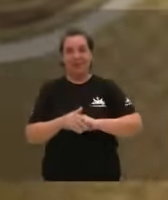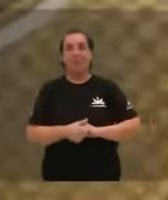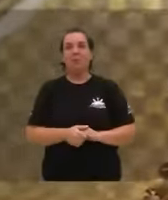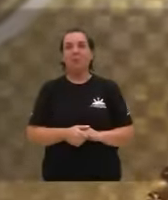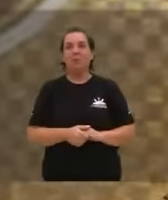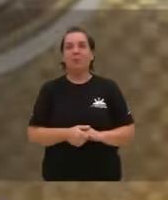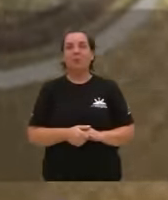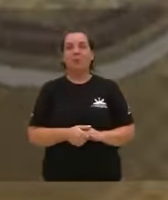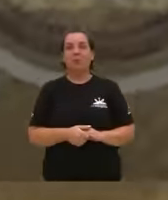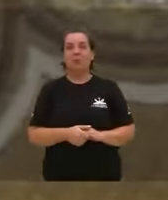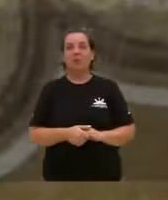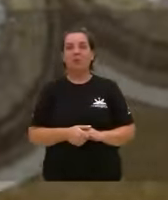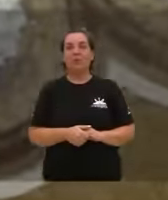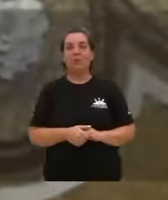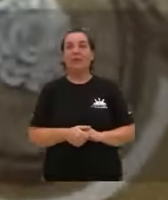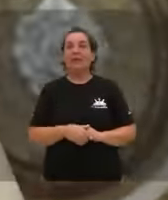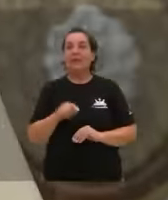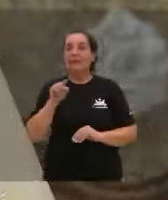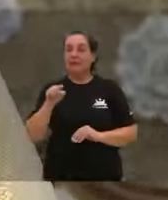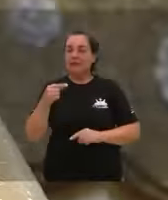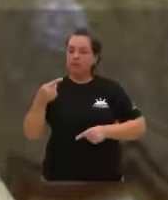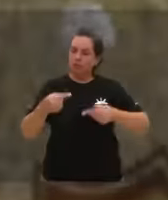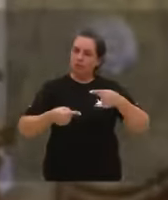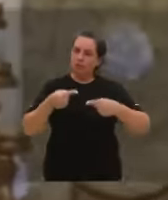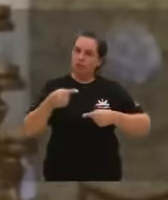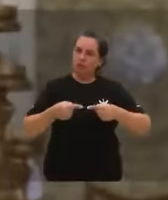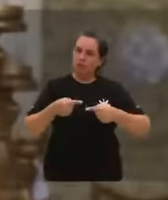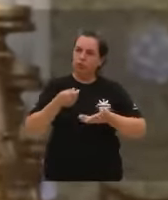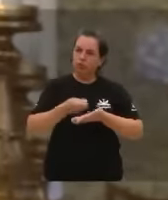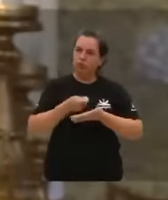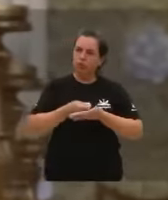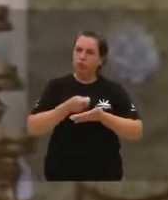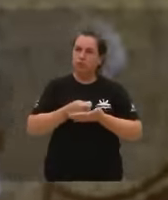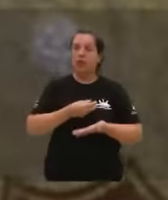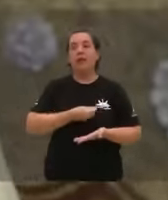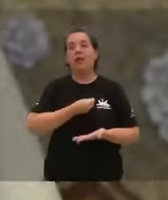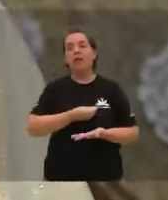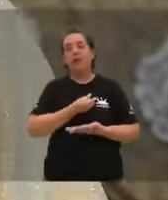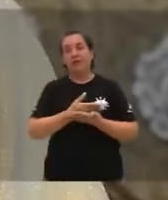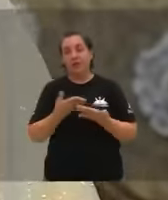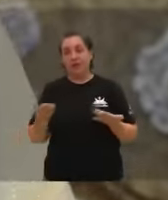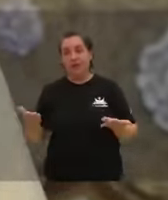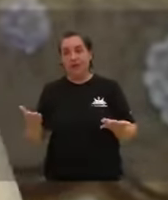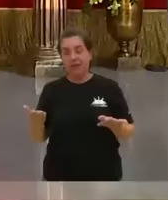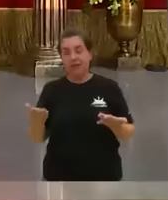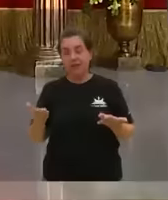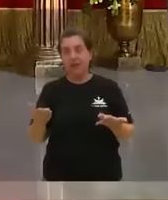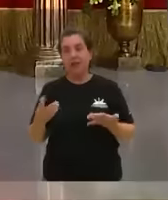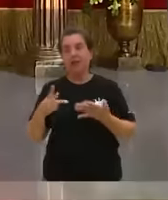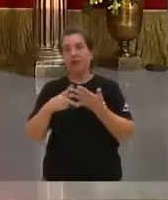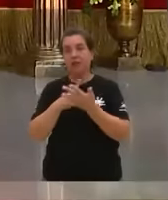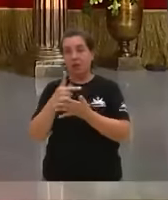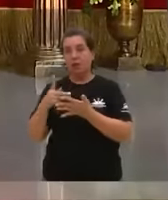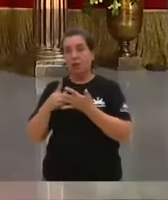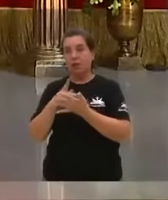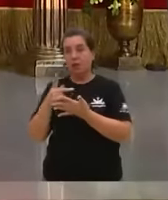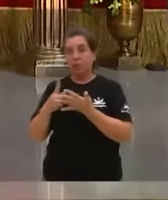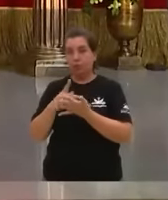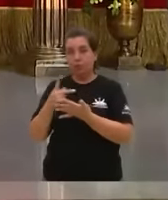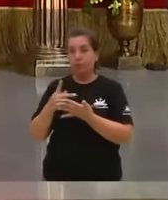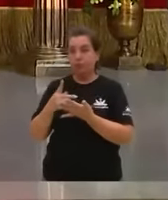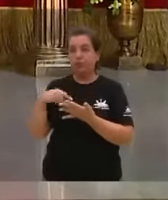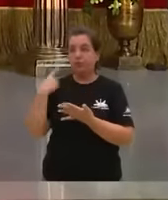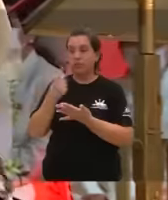que nesta batalha, nesta luta da vida, na busca de em Cristo